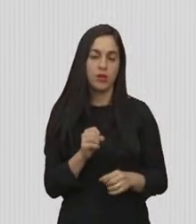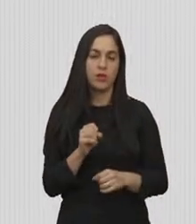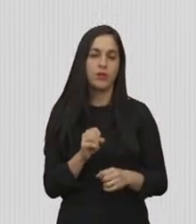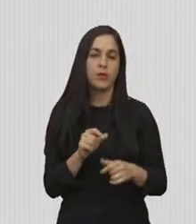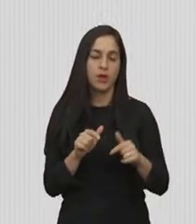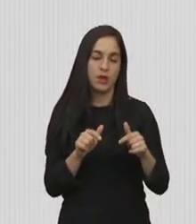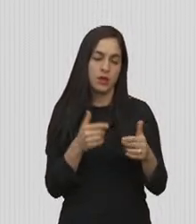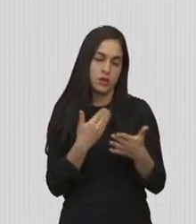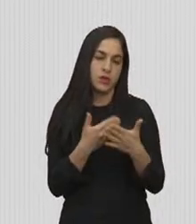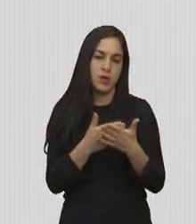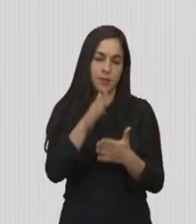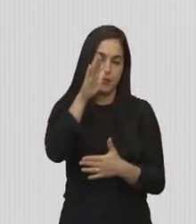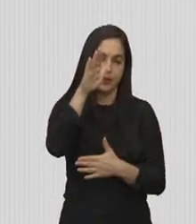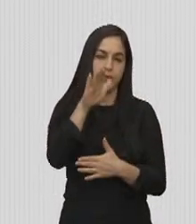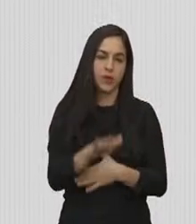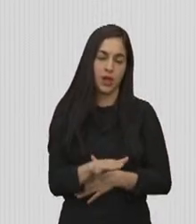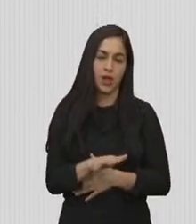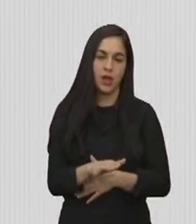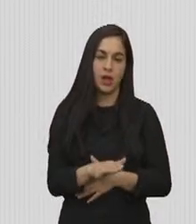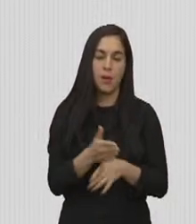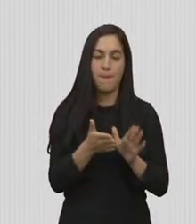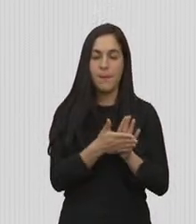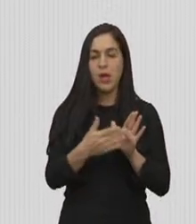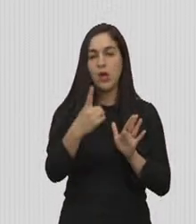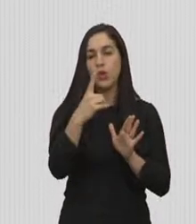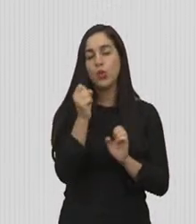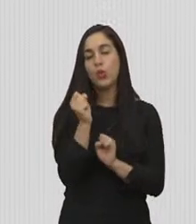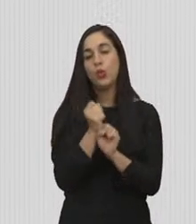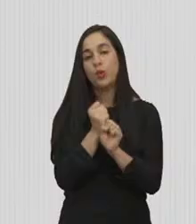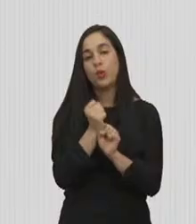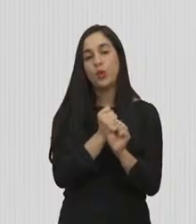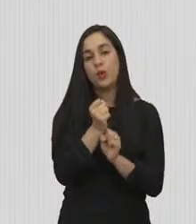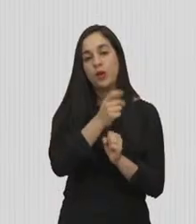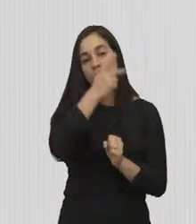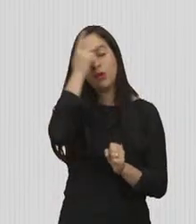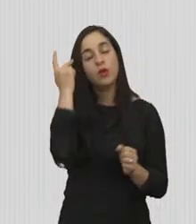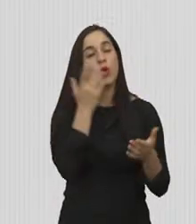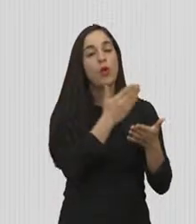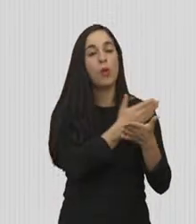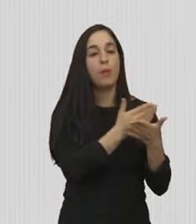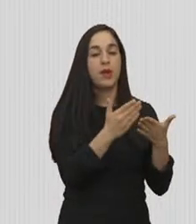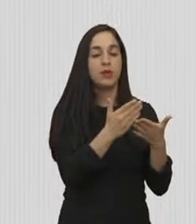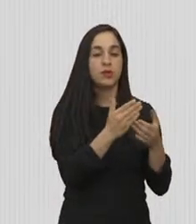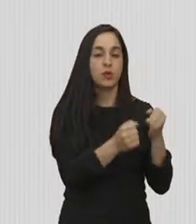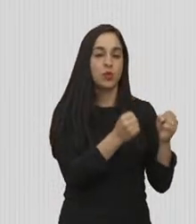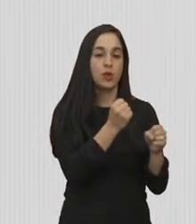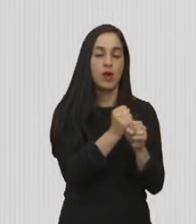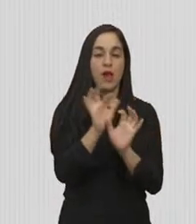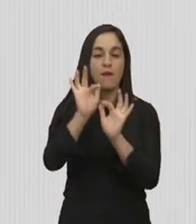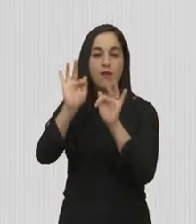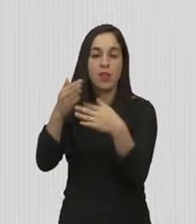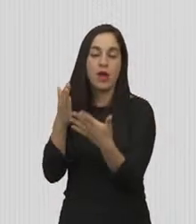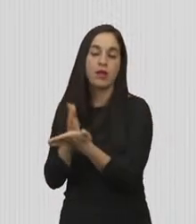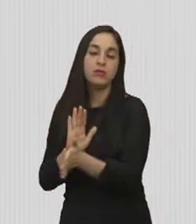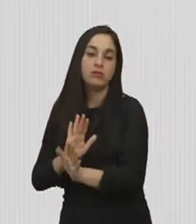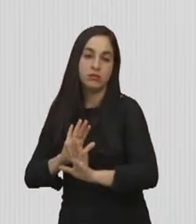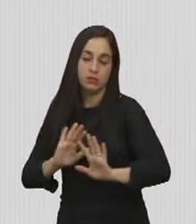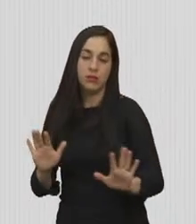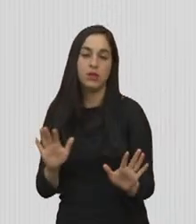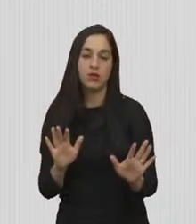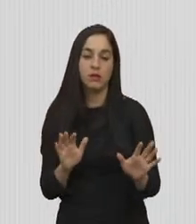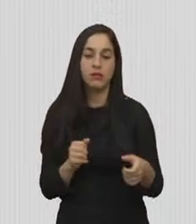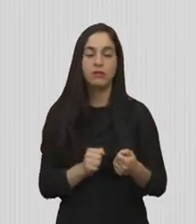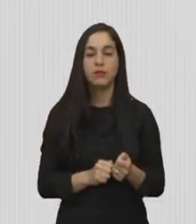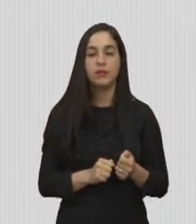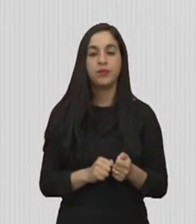curso vai ser de 1 ano, ok? Então, a pessoa vai entrar no começo do ano e vai se formar no final do ano, só que é à tarde